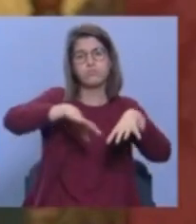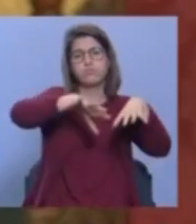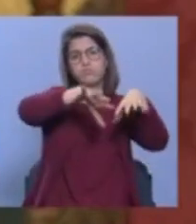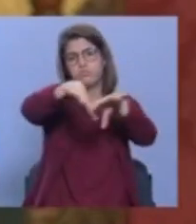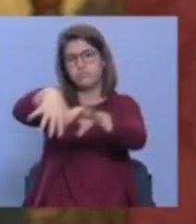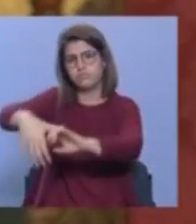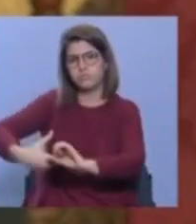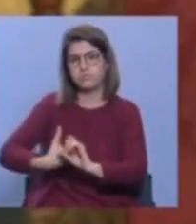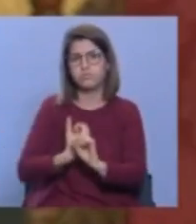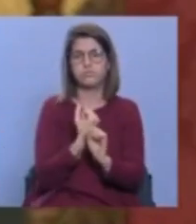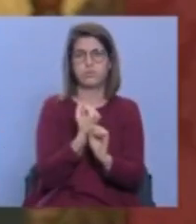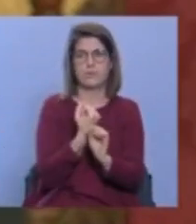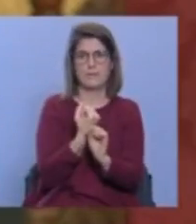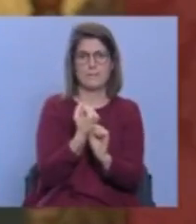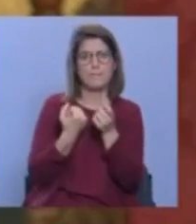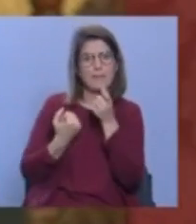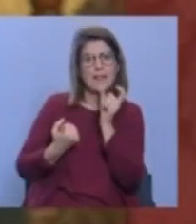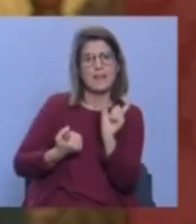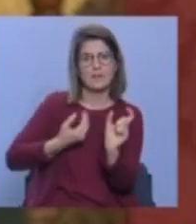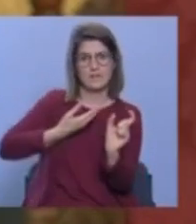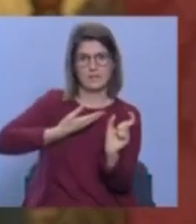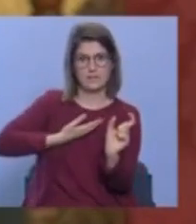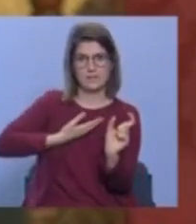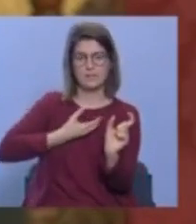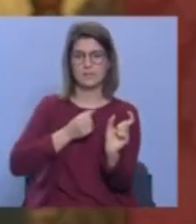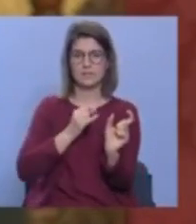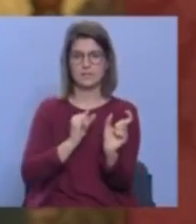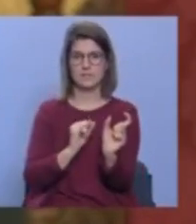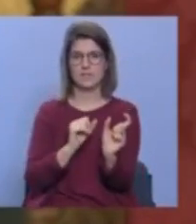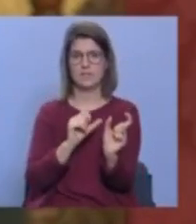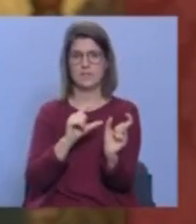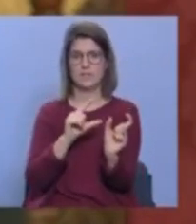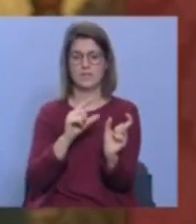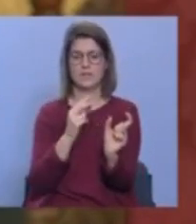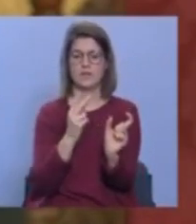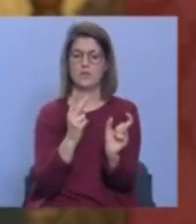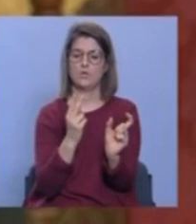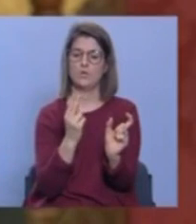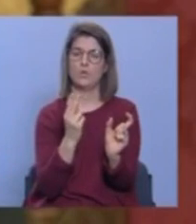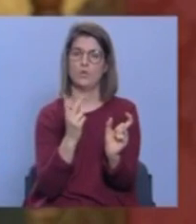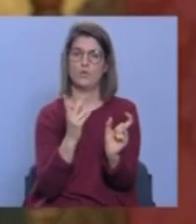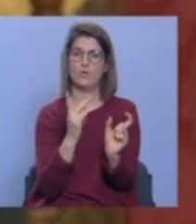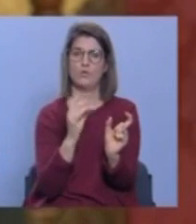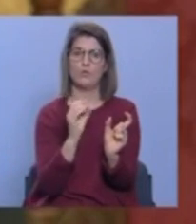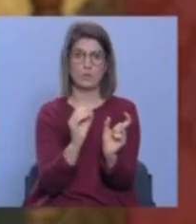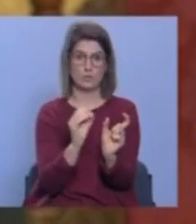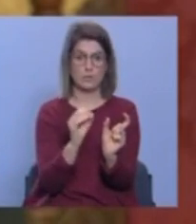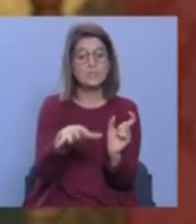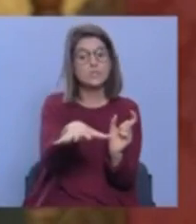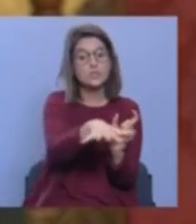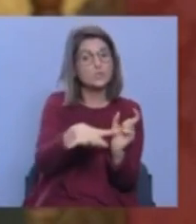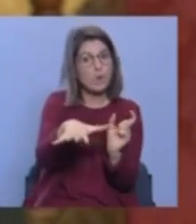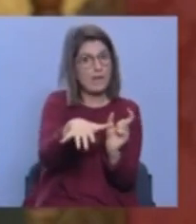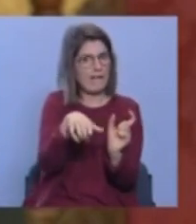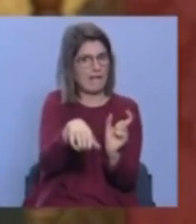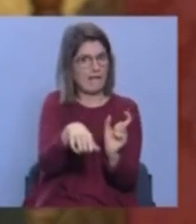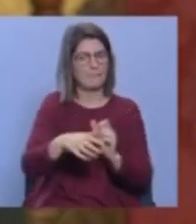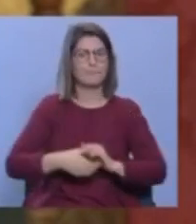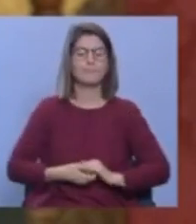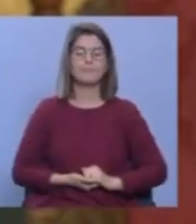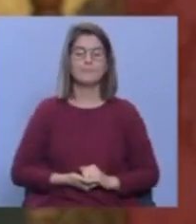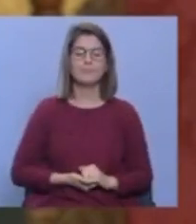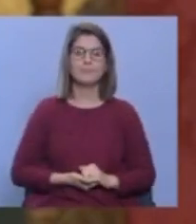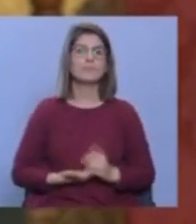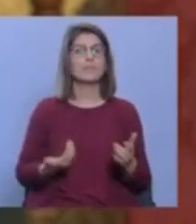Mas um dilúvio situado precisamente naquele contexto geográfico. Portanto, queridos